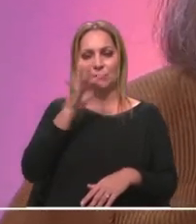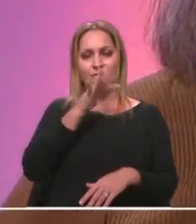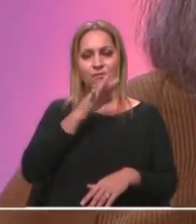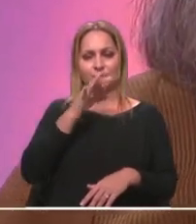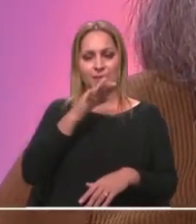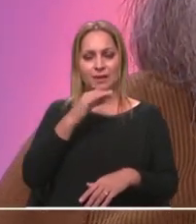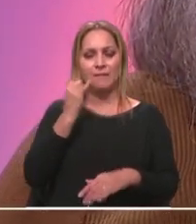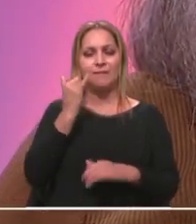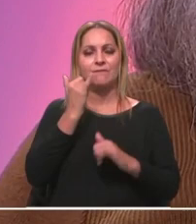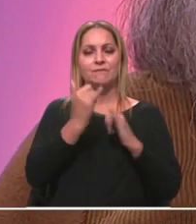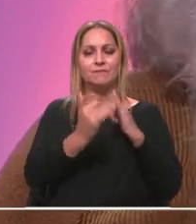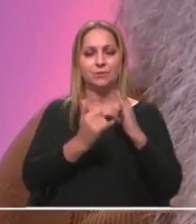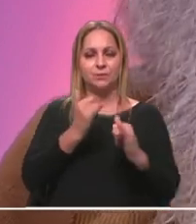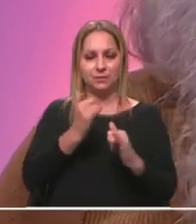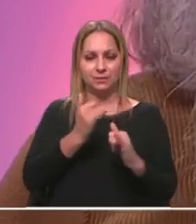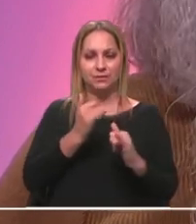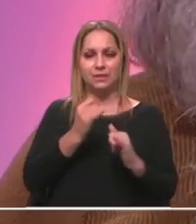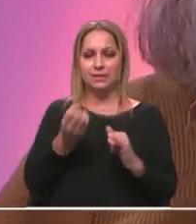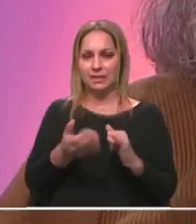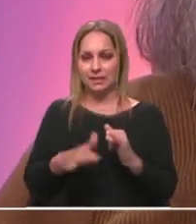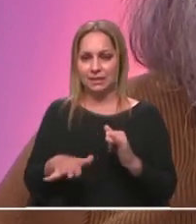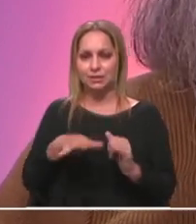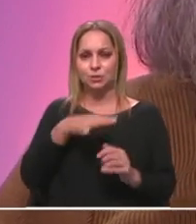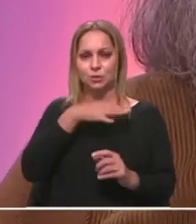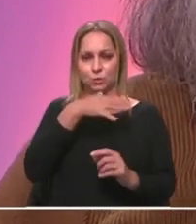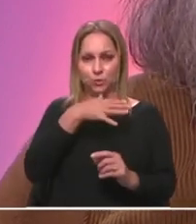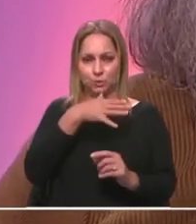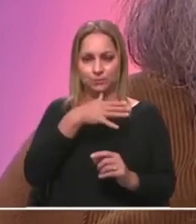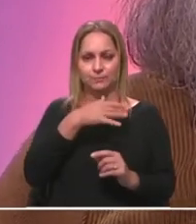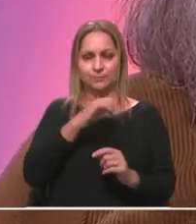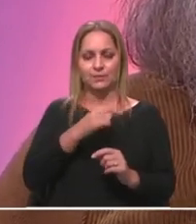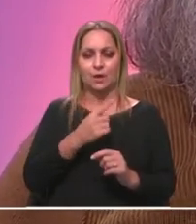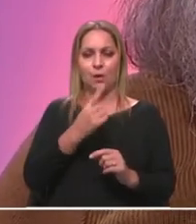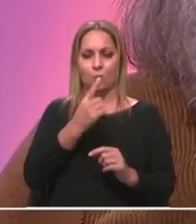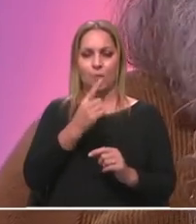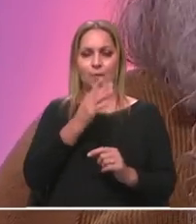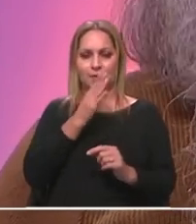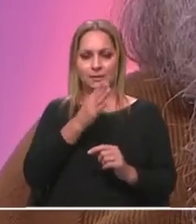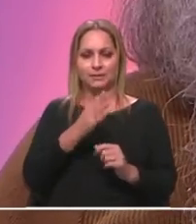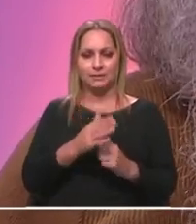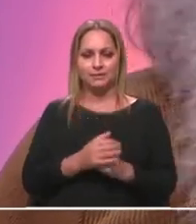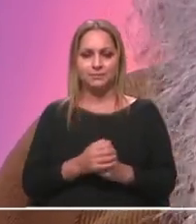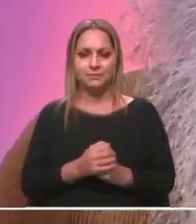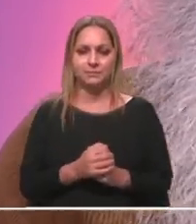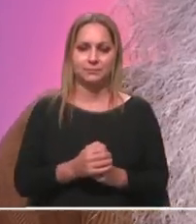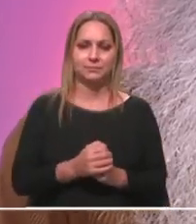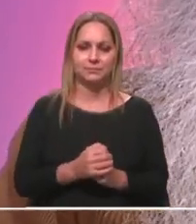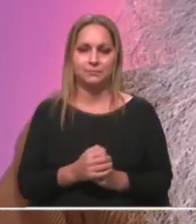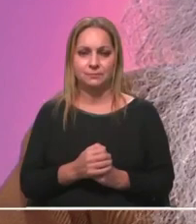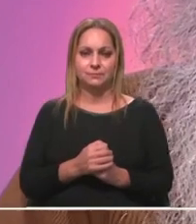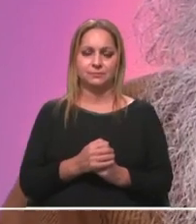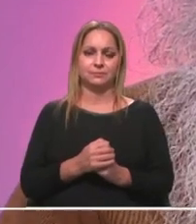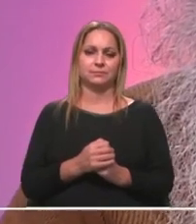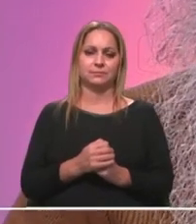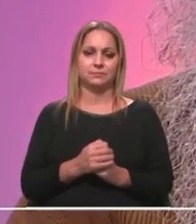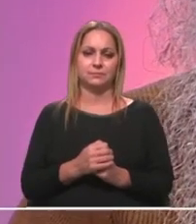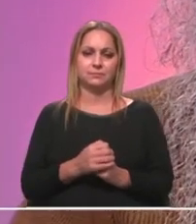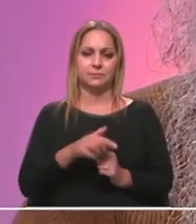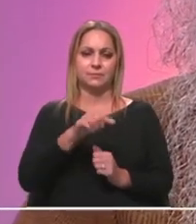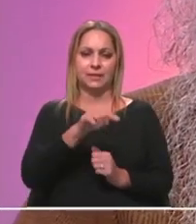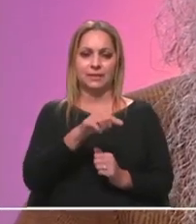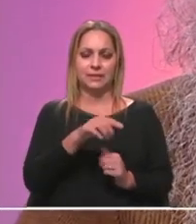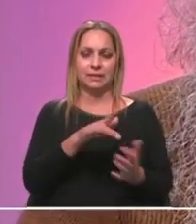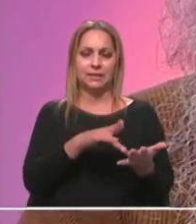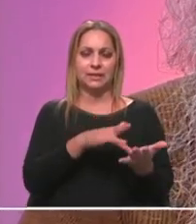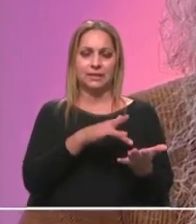violência crianças contam isso contam que que acho que há uma que lhe disse não foi um capinho sim olha num naquele livro